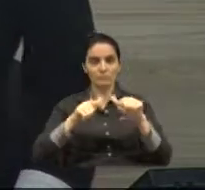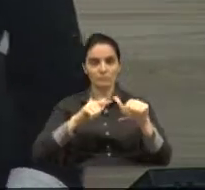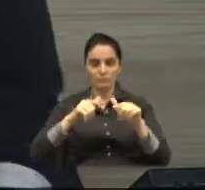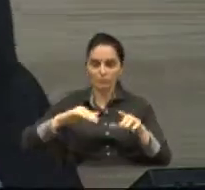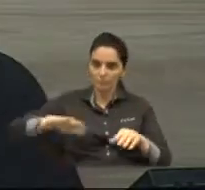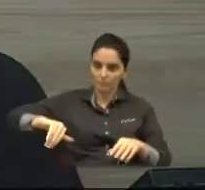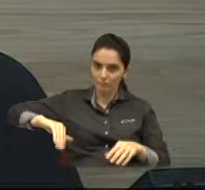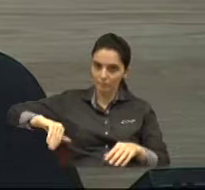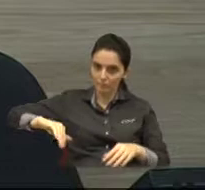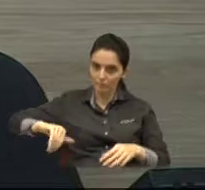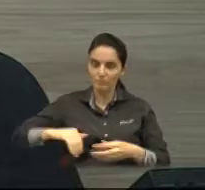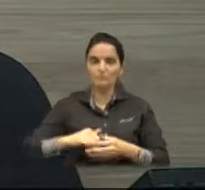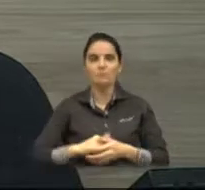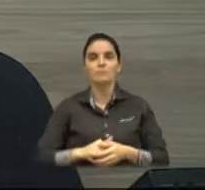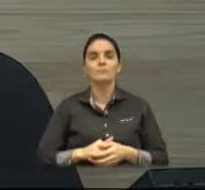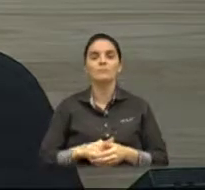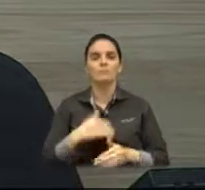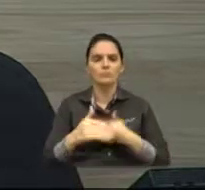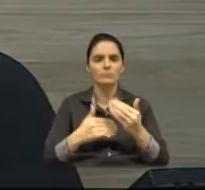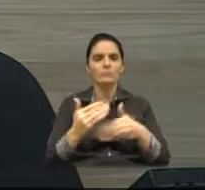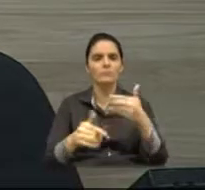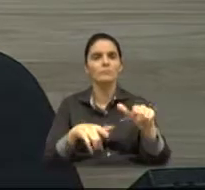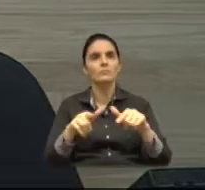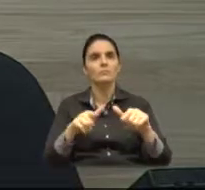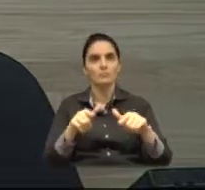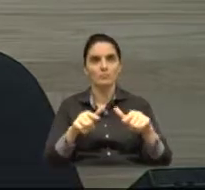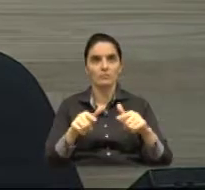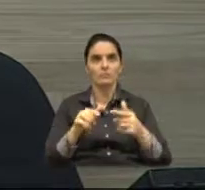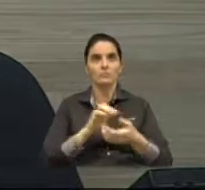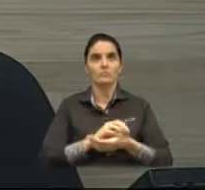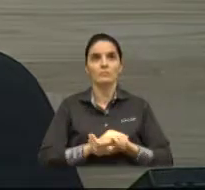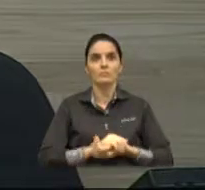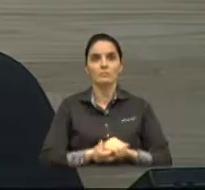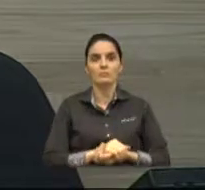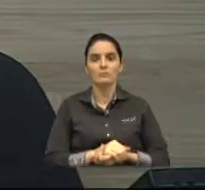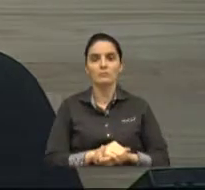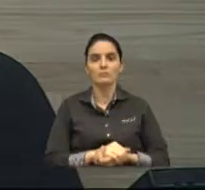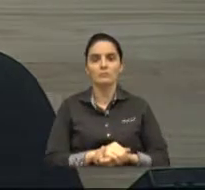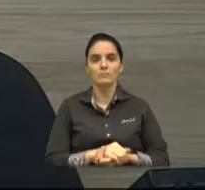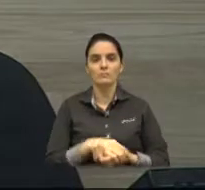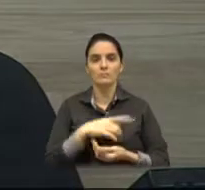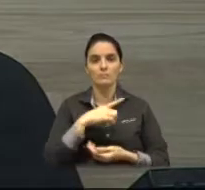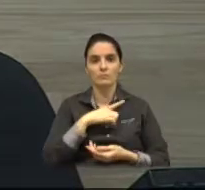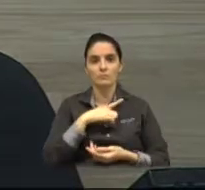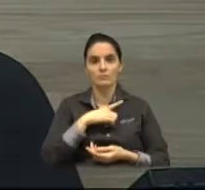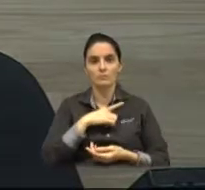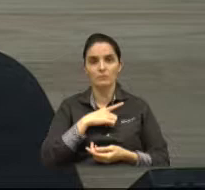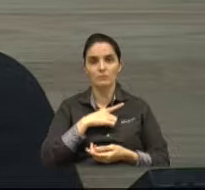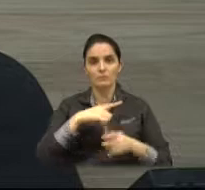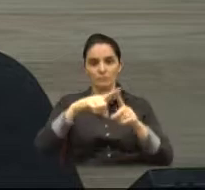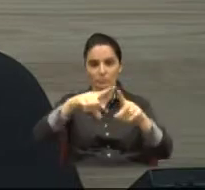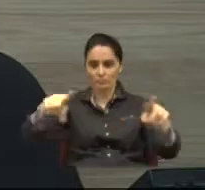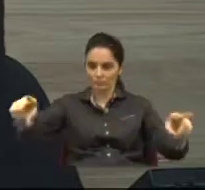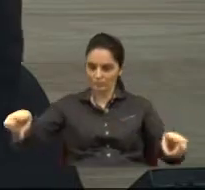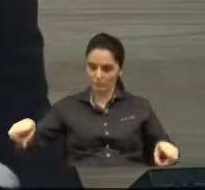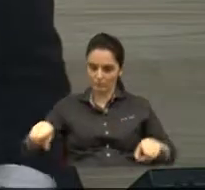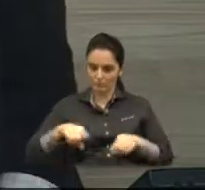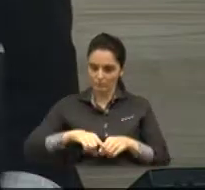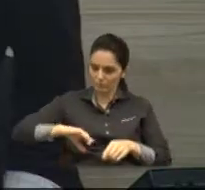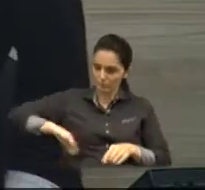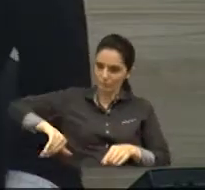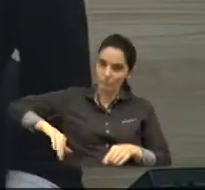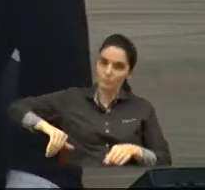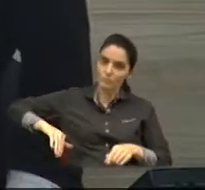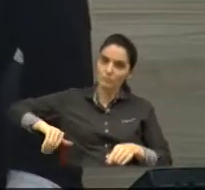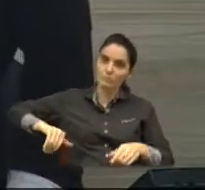ativa, pensando para que possamos ter uma piscina olímpica. Esteve esses dias em meu